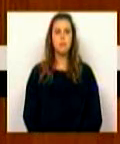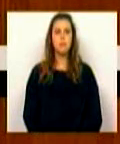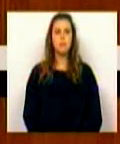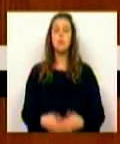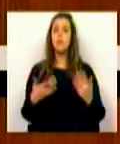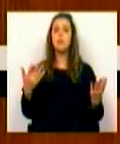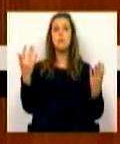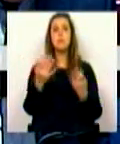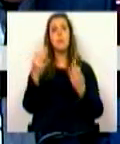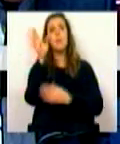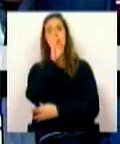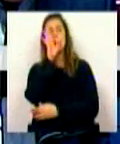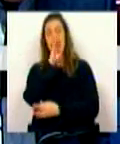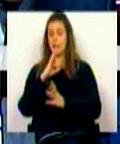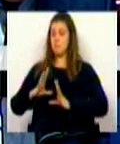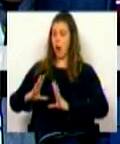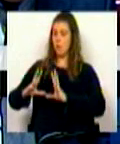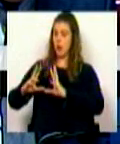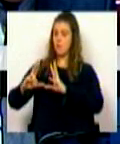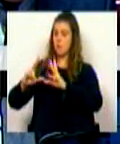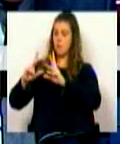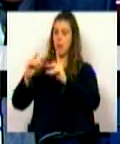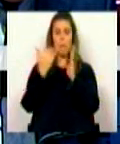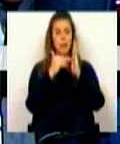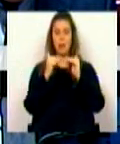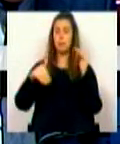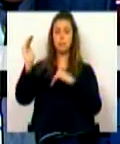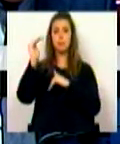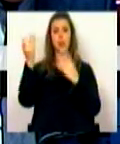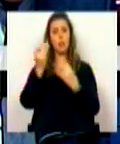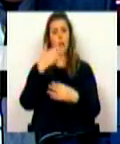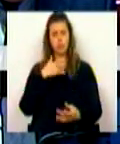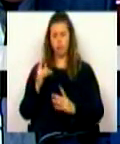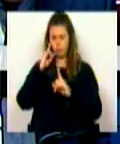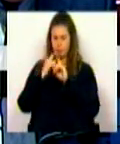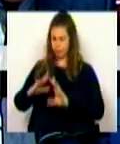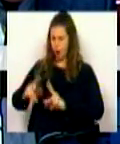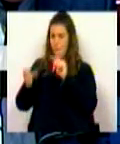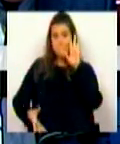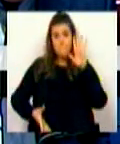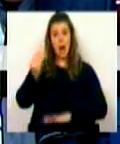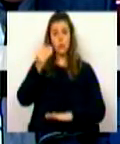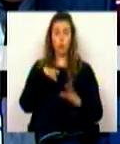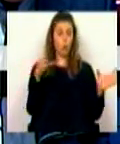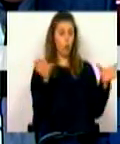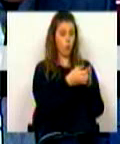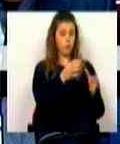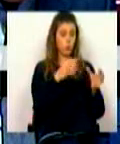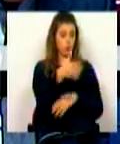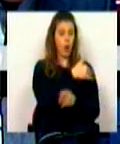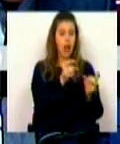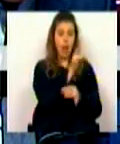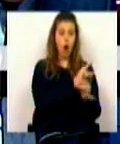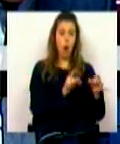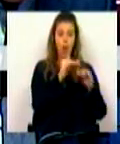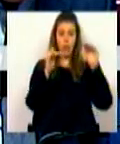E, portanto, se estamos a crescer acima da média, é porque estamos a crescer mais do que o conjunto da zona euro.